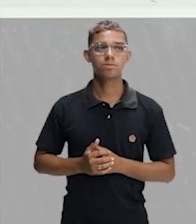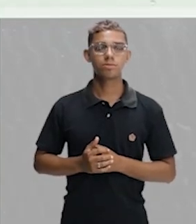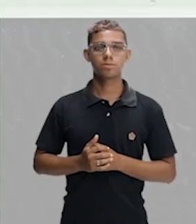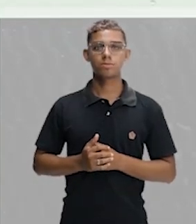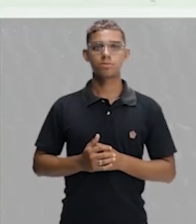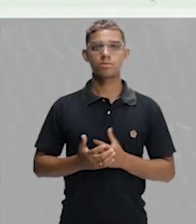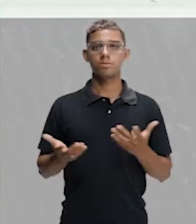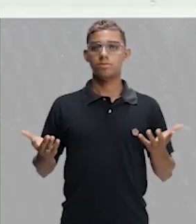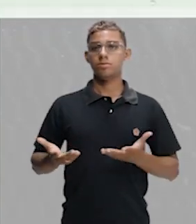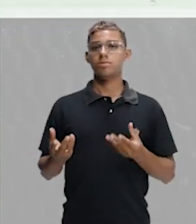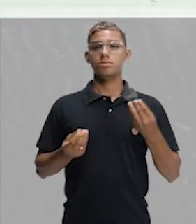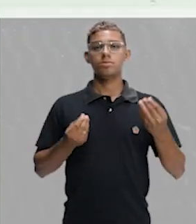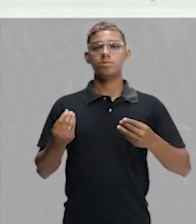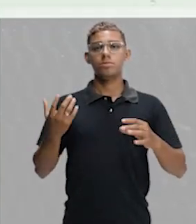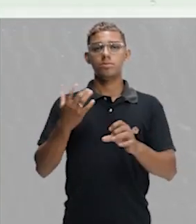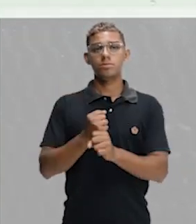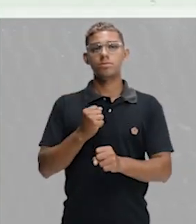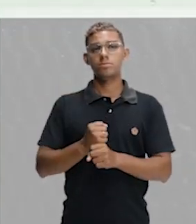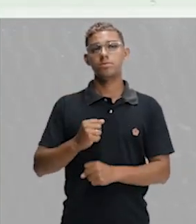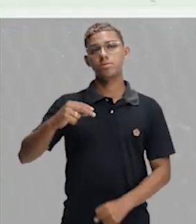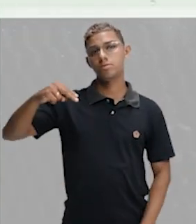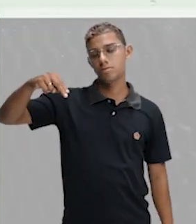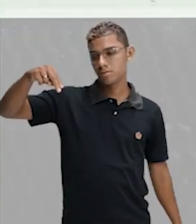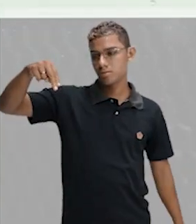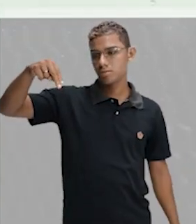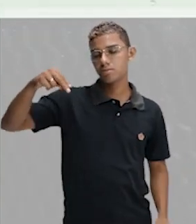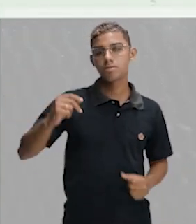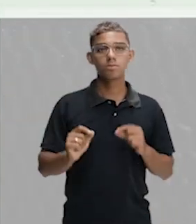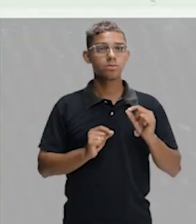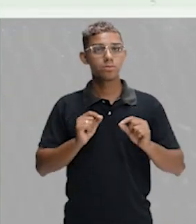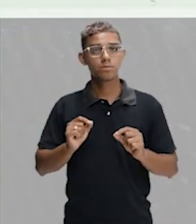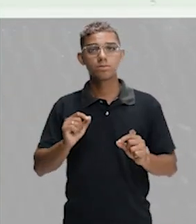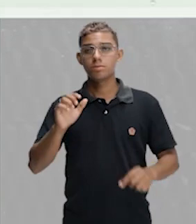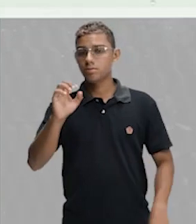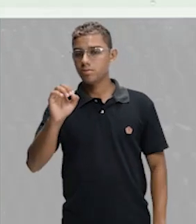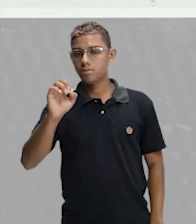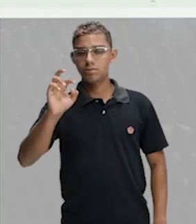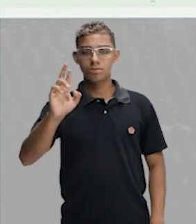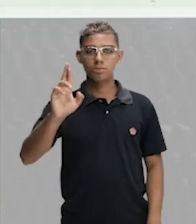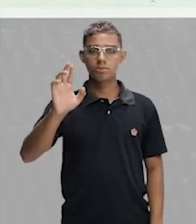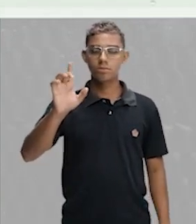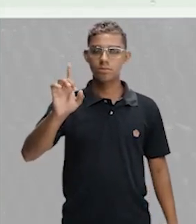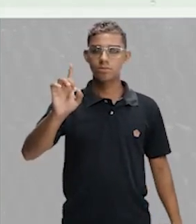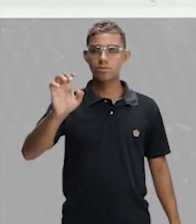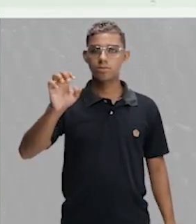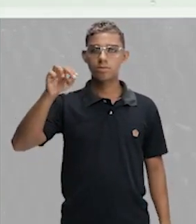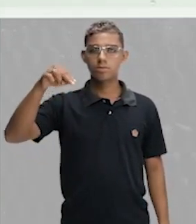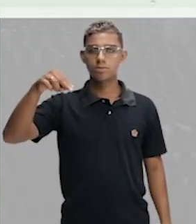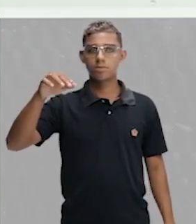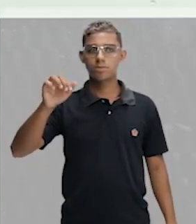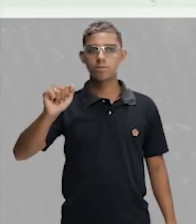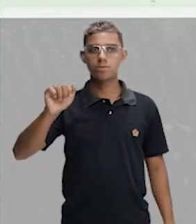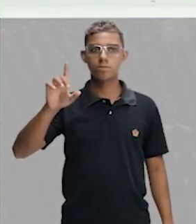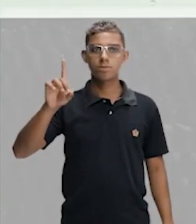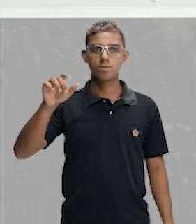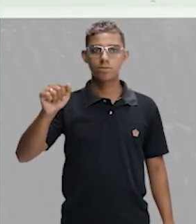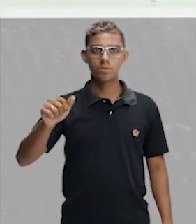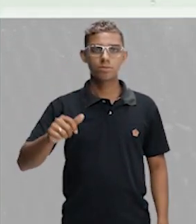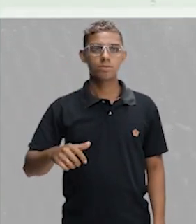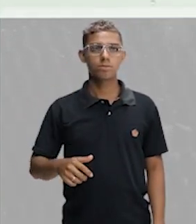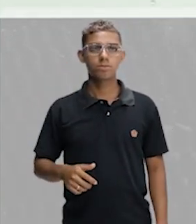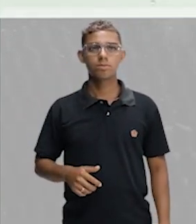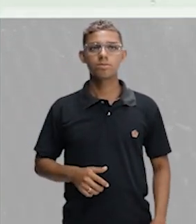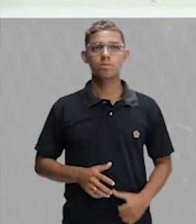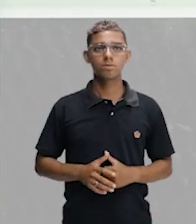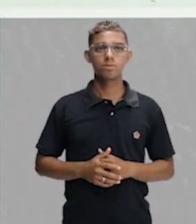o n pessoal o é ordenada onde o gráfico intercepta o eixo Y então se você perceber bem aqui ó